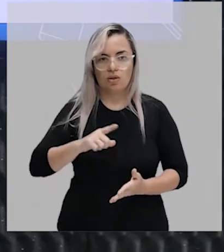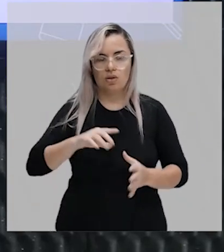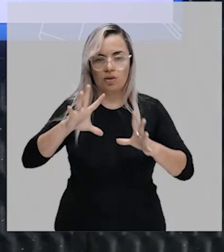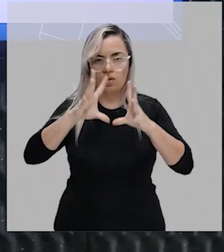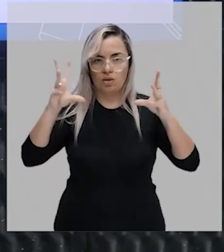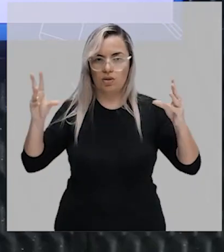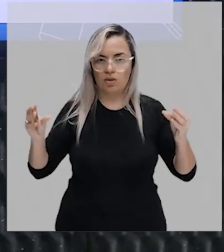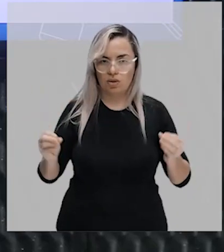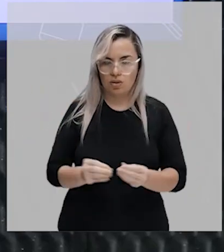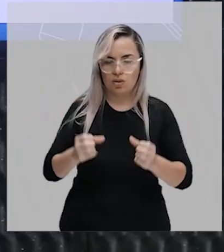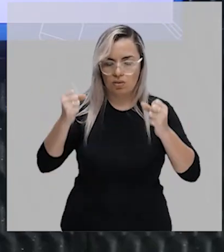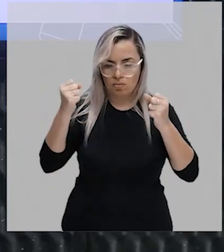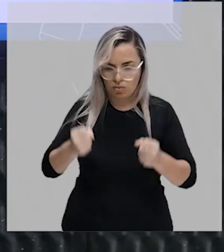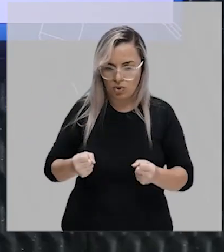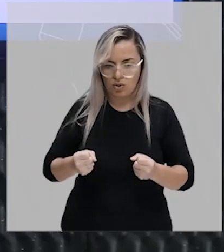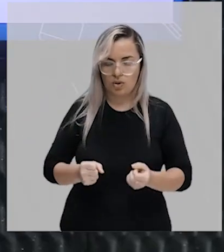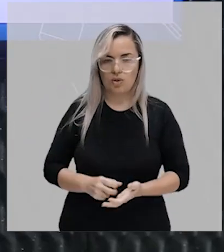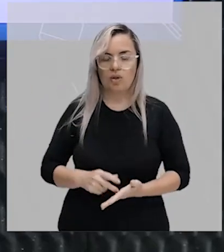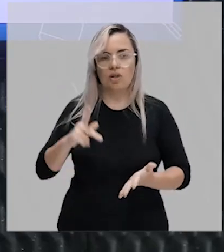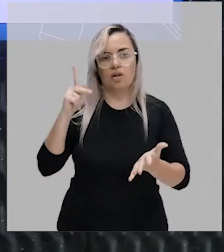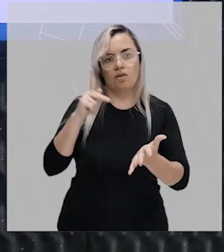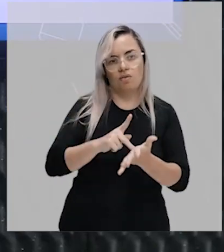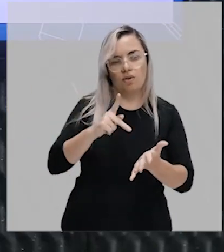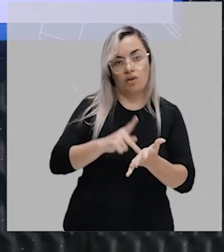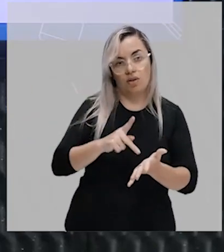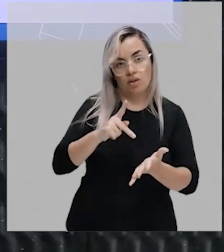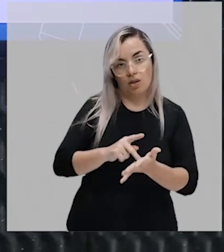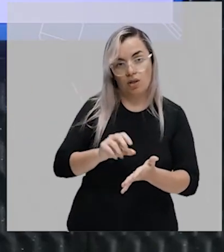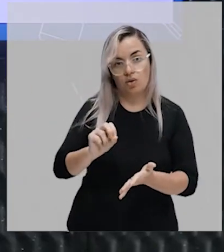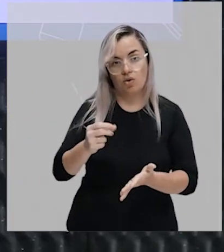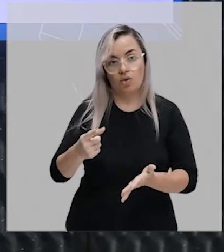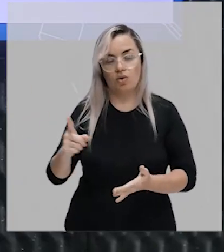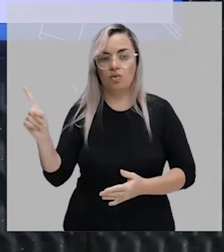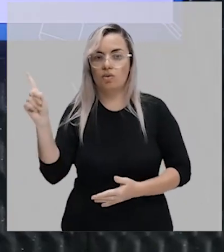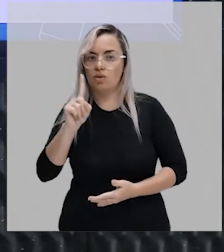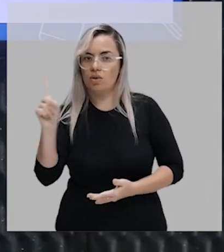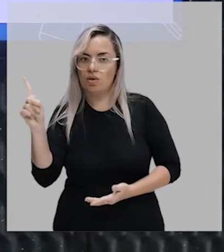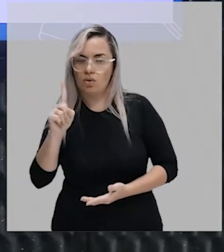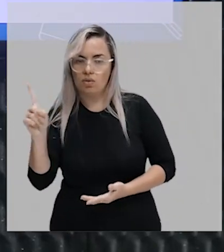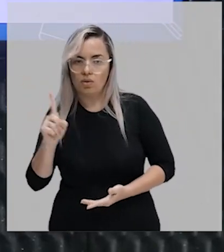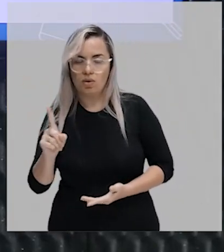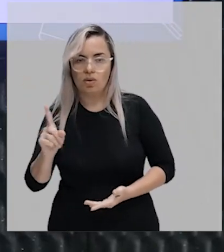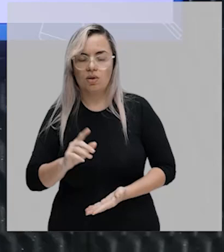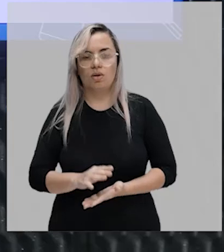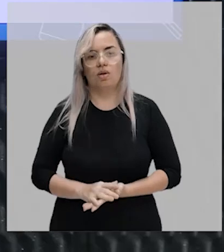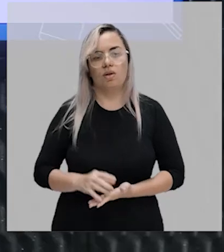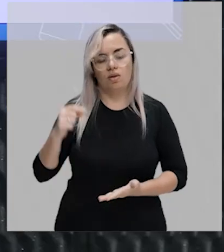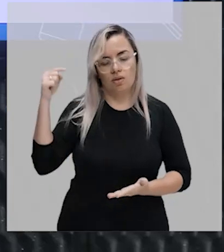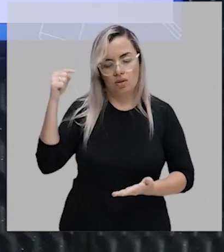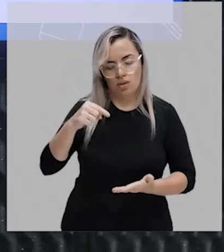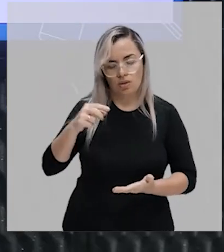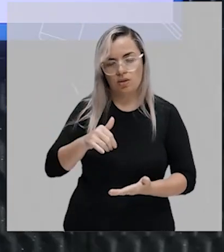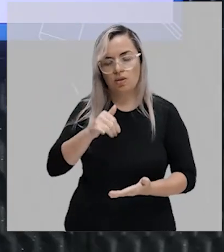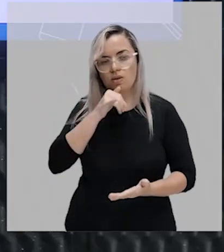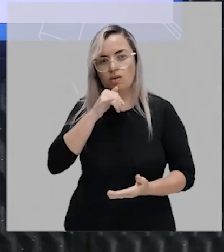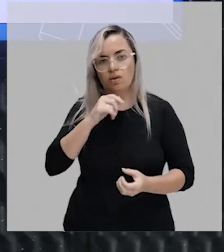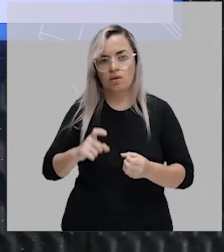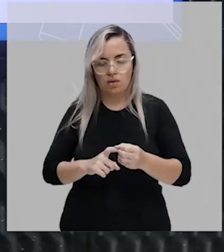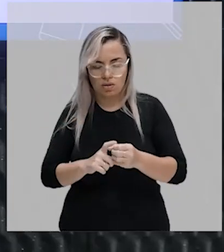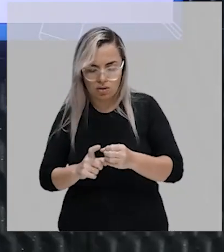minha hipótese ou pode derrubar a minha hipótese. Nesse caso, do bichinho da goiaba, eu vou